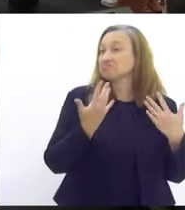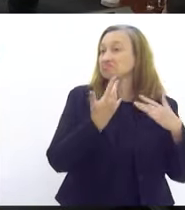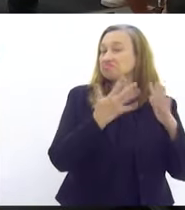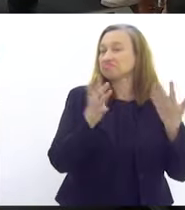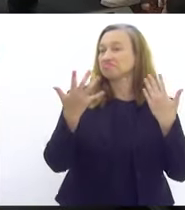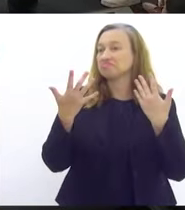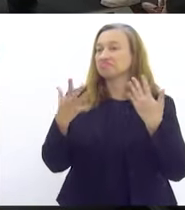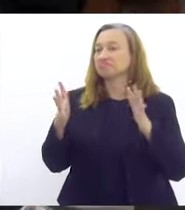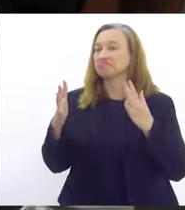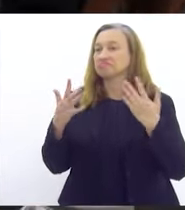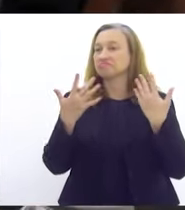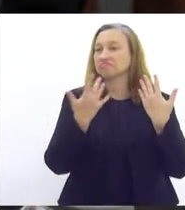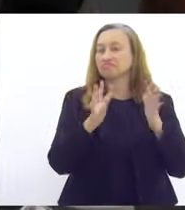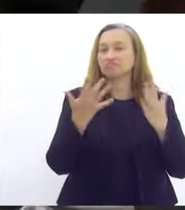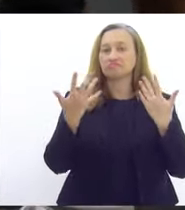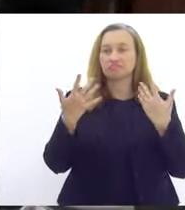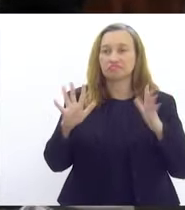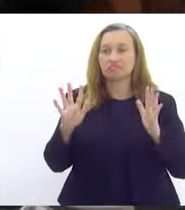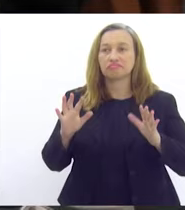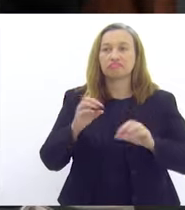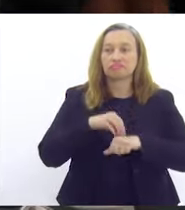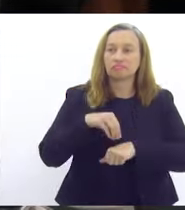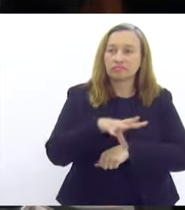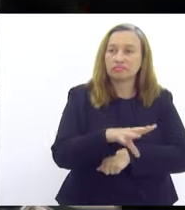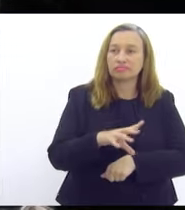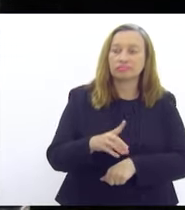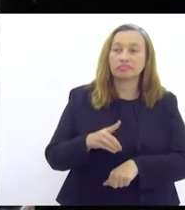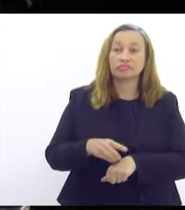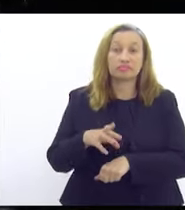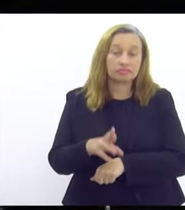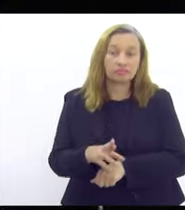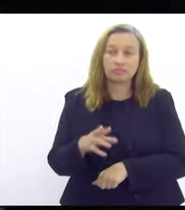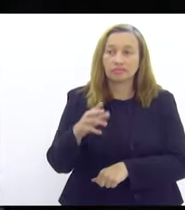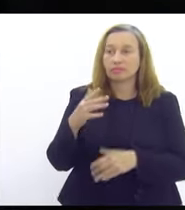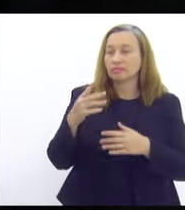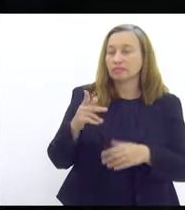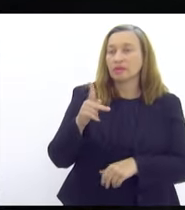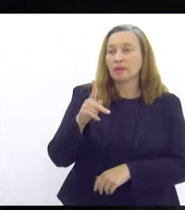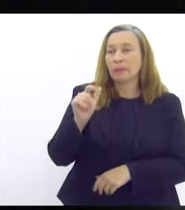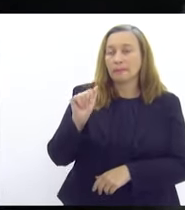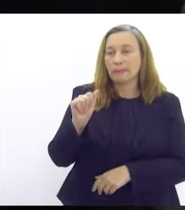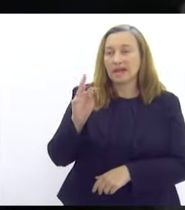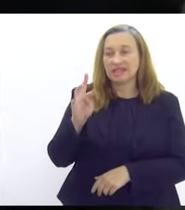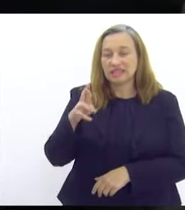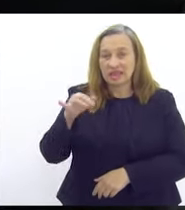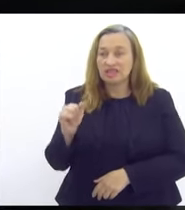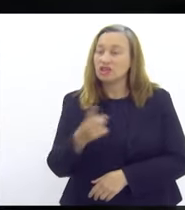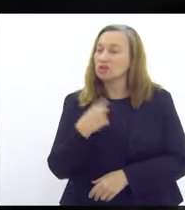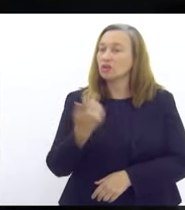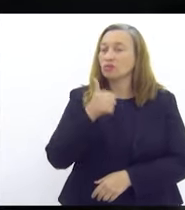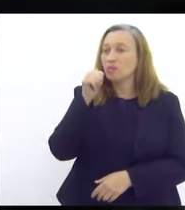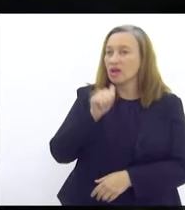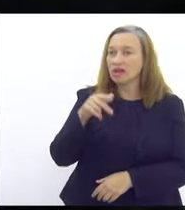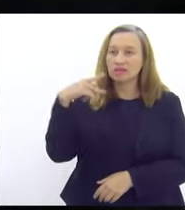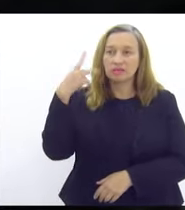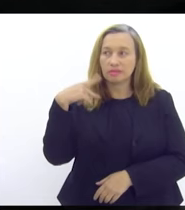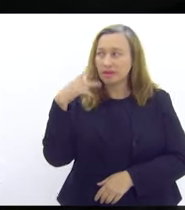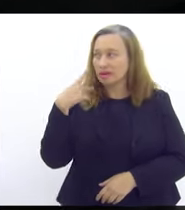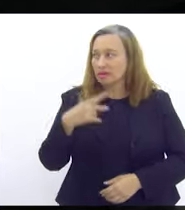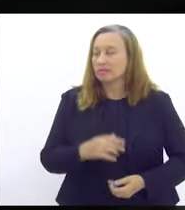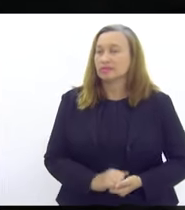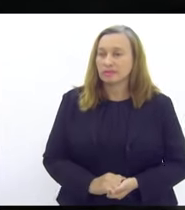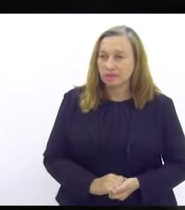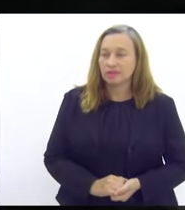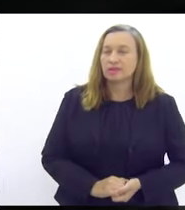aqui, aplaudir a indicação da doutora Patrícia. Nós, mulheres desse parlamento, que estamos